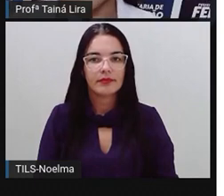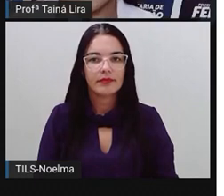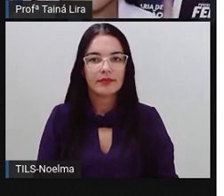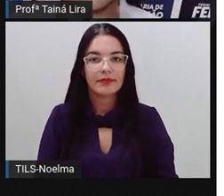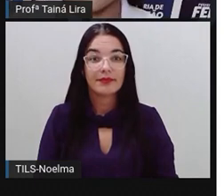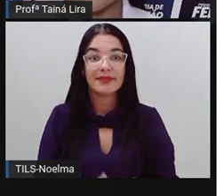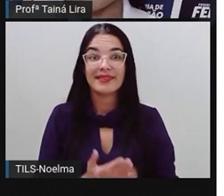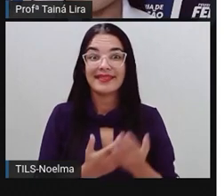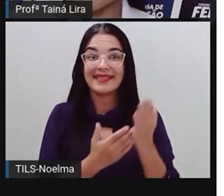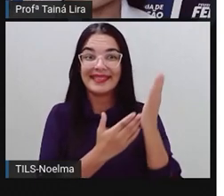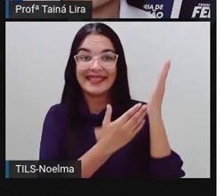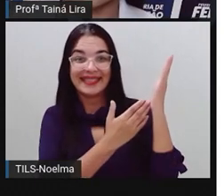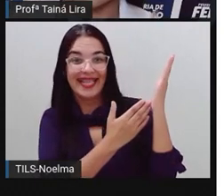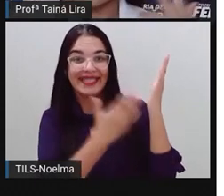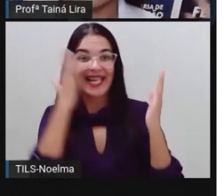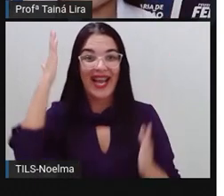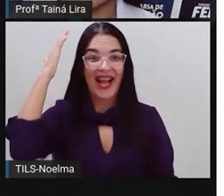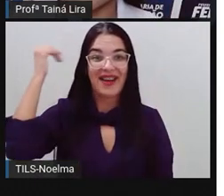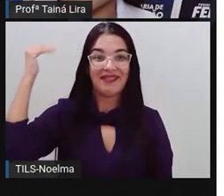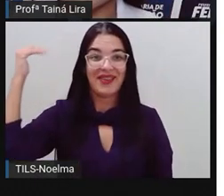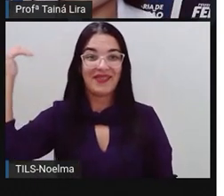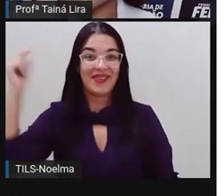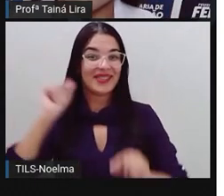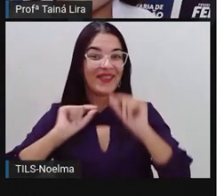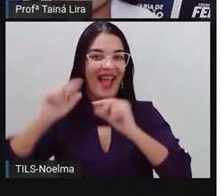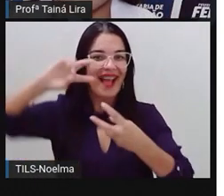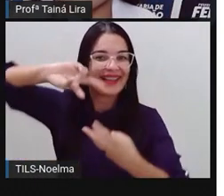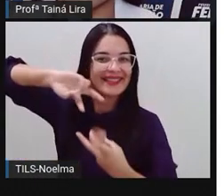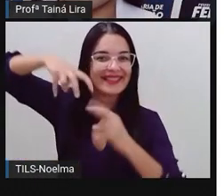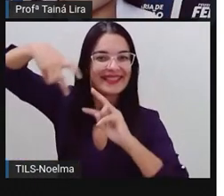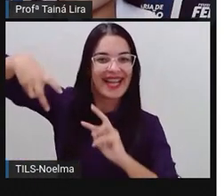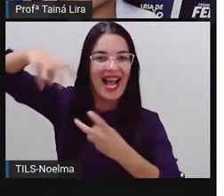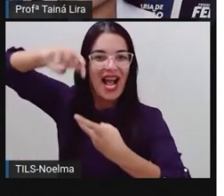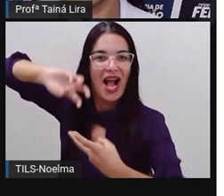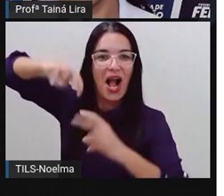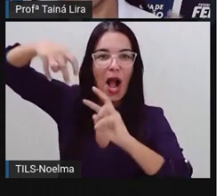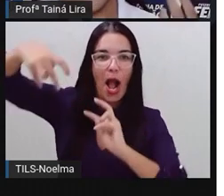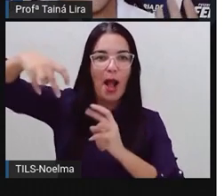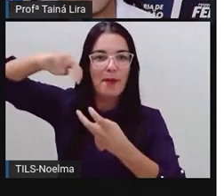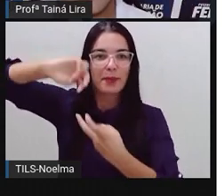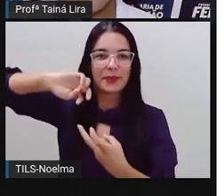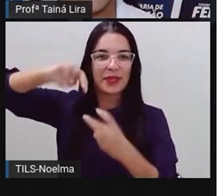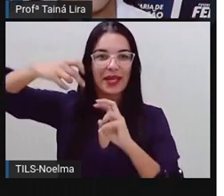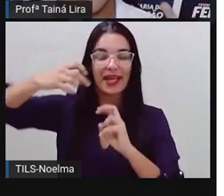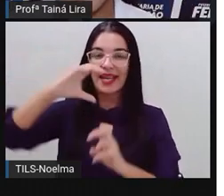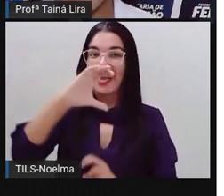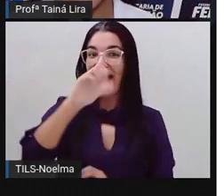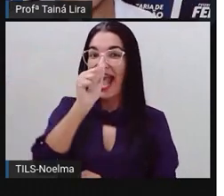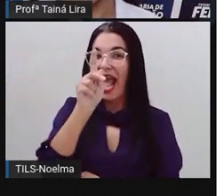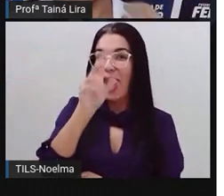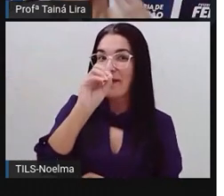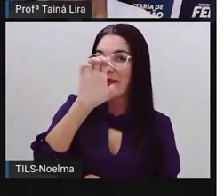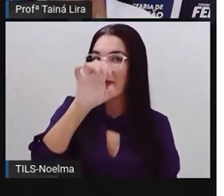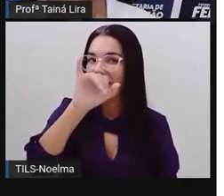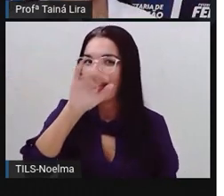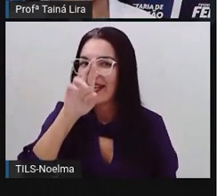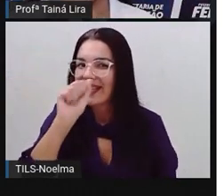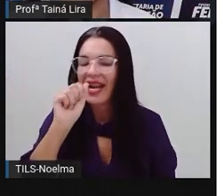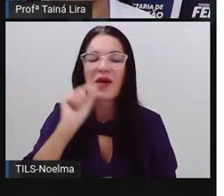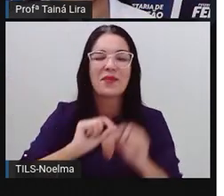Oi ó essa é bem famosa é a nossa capoeira né a capoeira que é uma ela mistura né